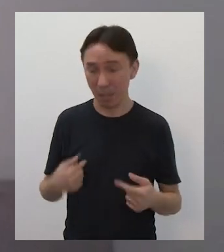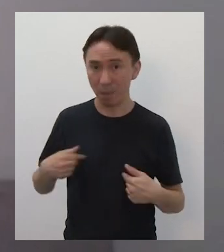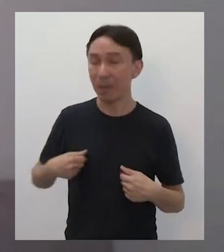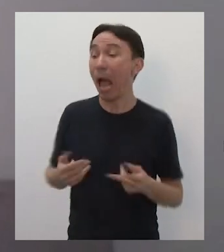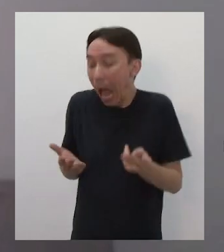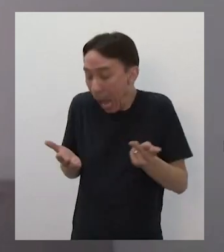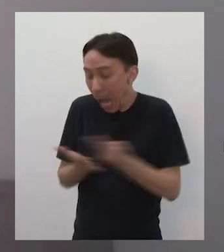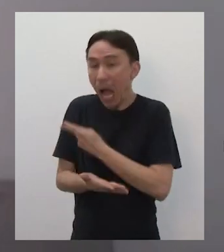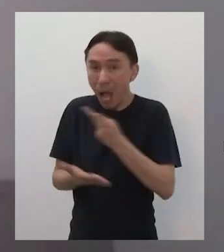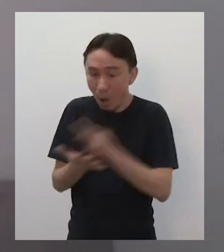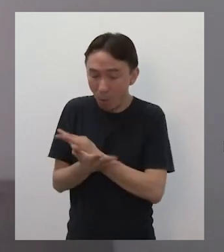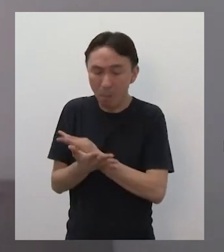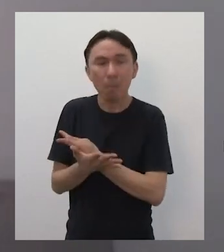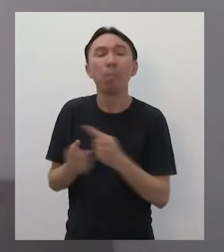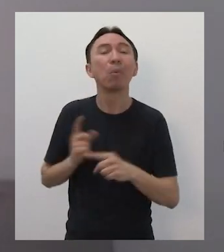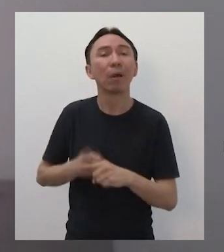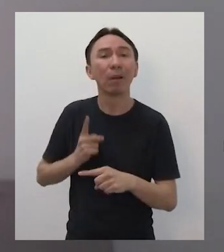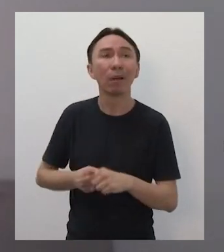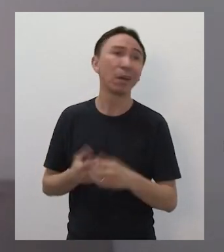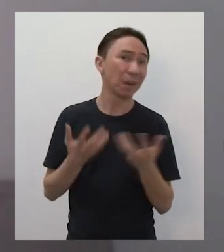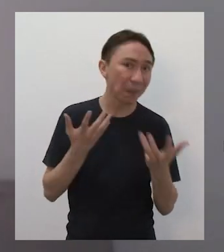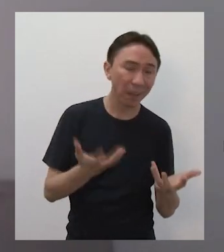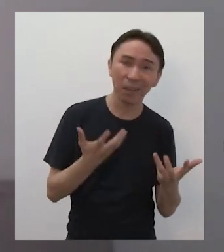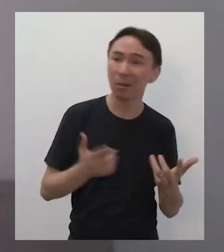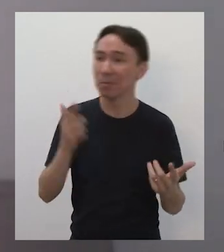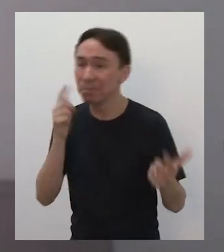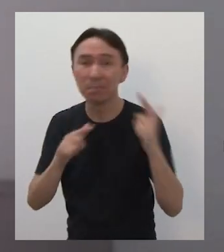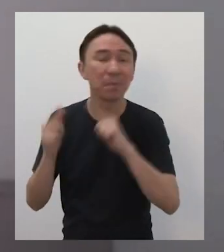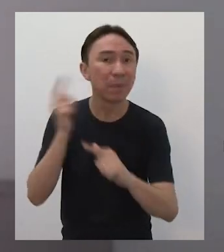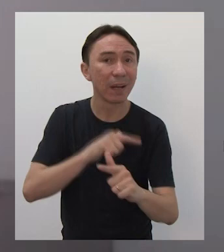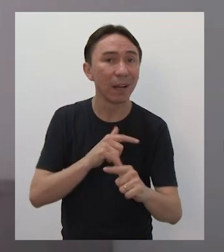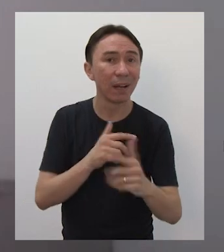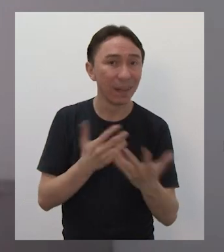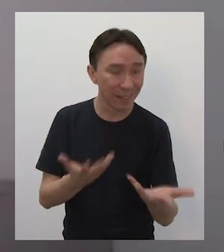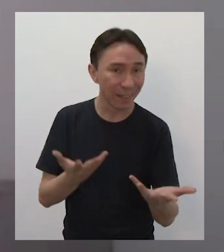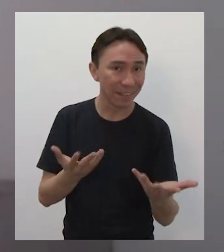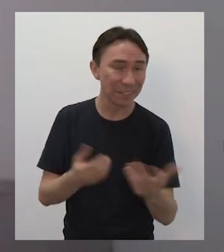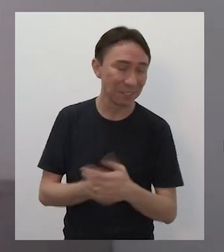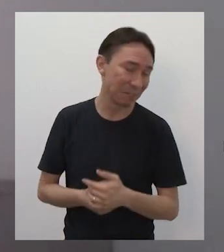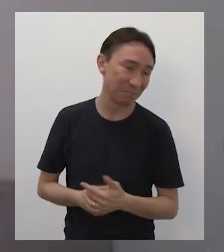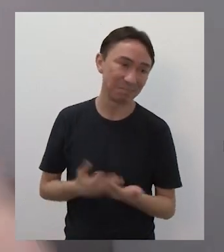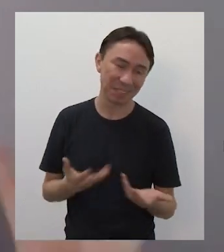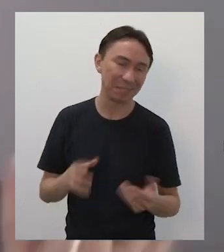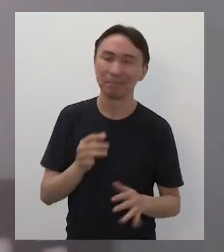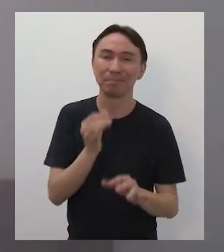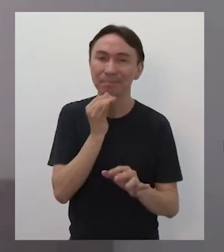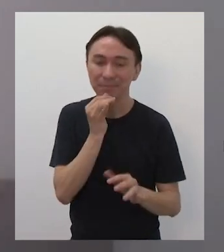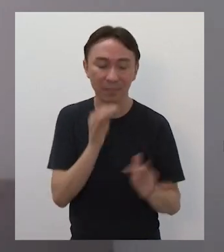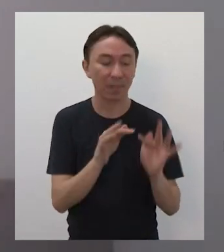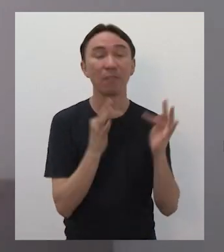tiro de bom nisso? E aí você traz da questão das famílias, né? Hoje a gente vê,